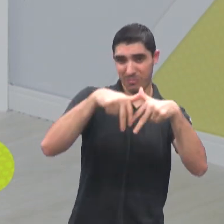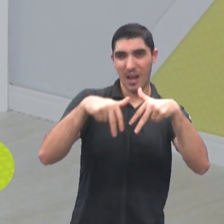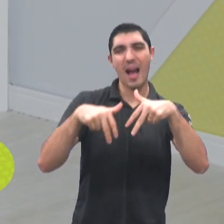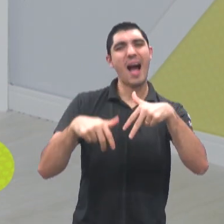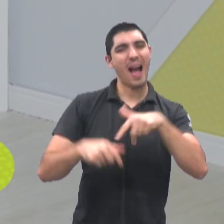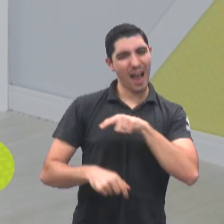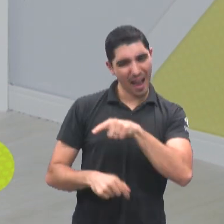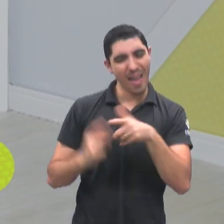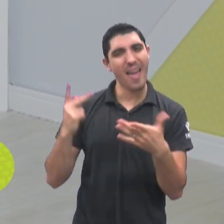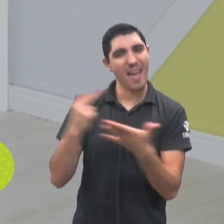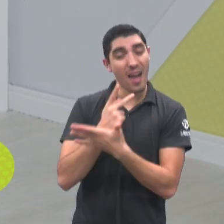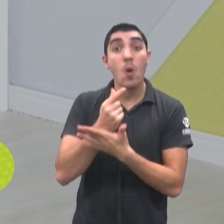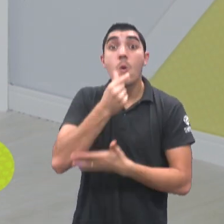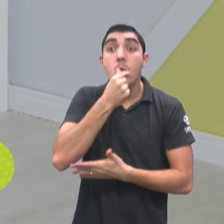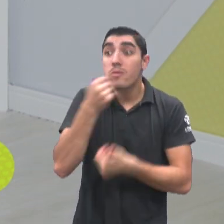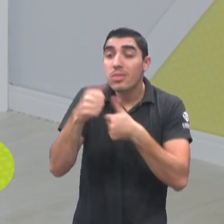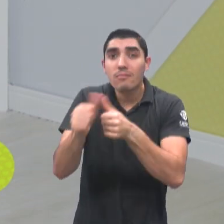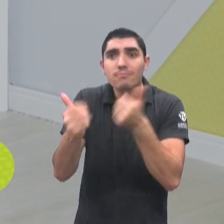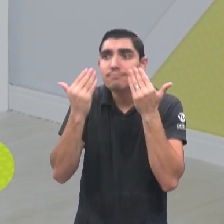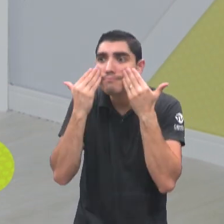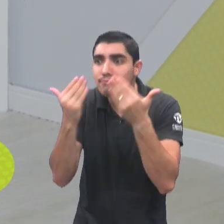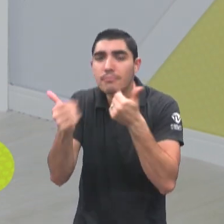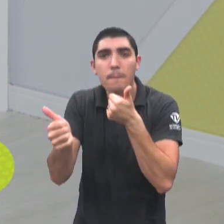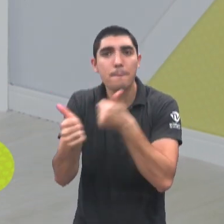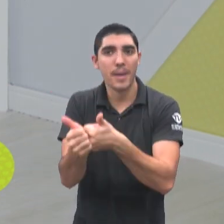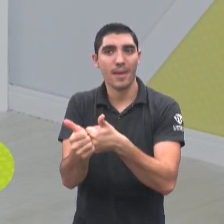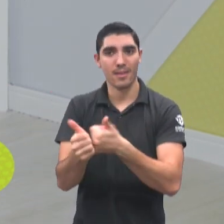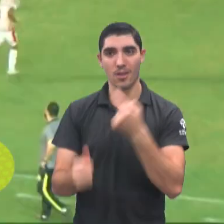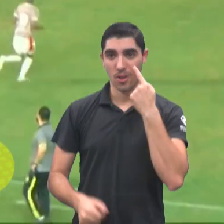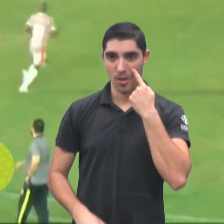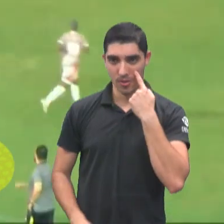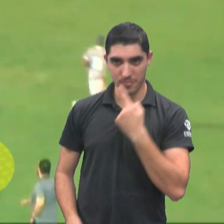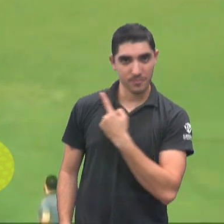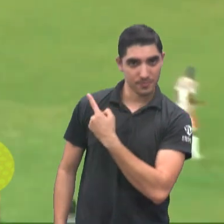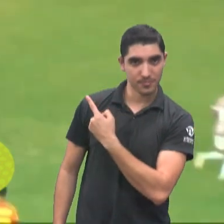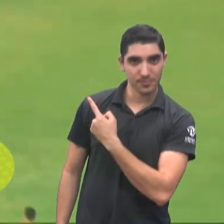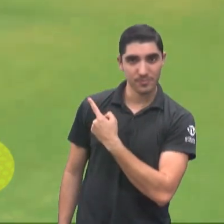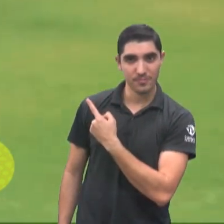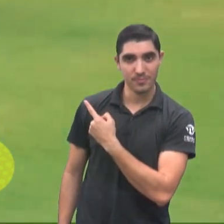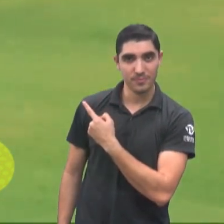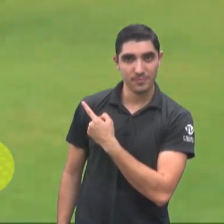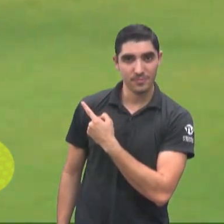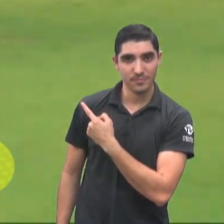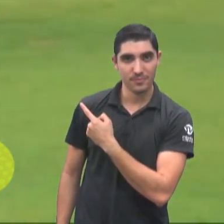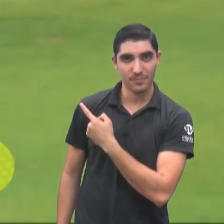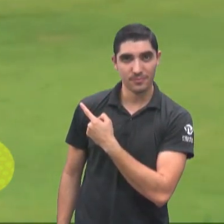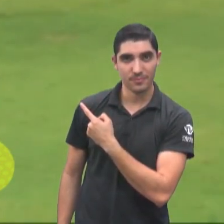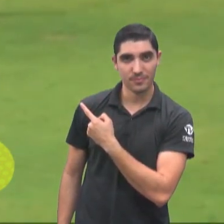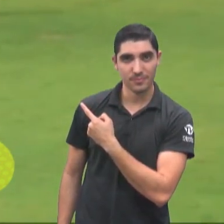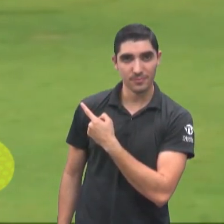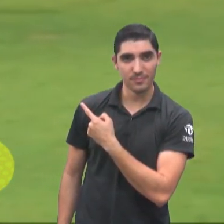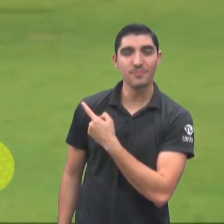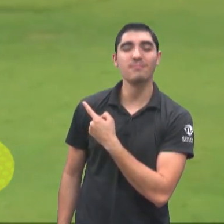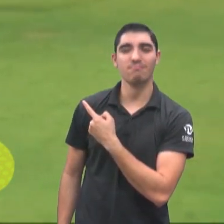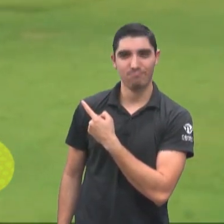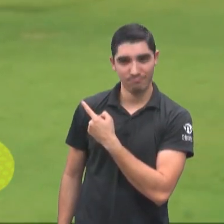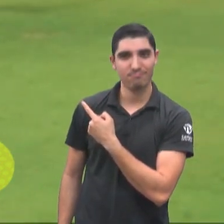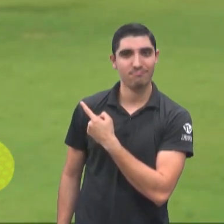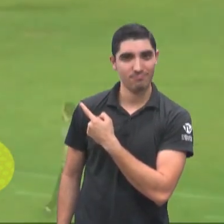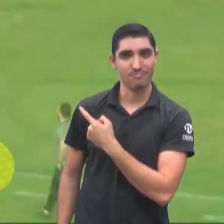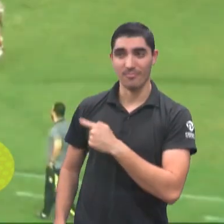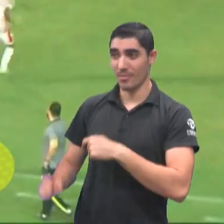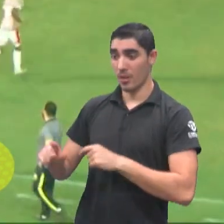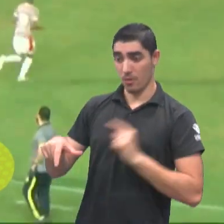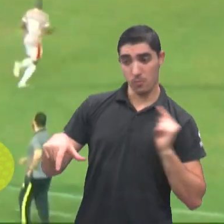bem posicionado. O primeiro gol do Paulista, cobrança de falta, a gente já viu ali nos melhores momentos, cobrança de falta alta no segundo pau, aí chega